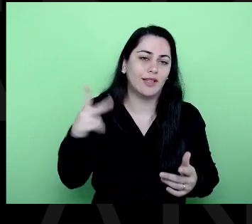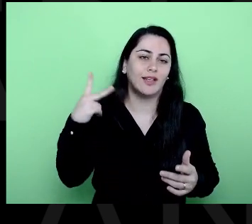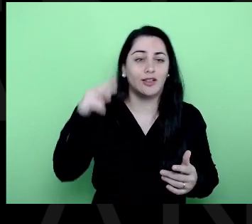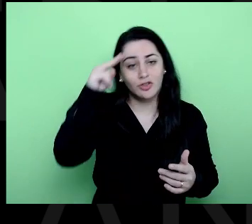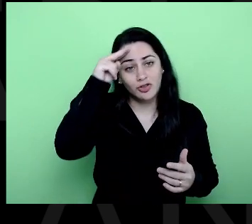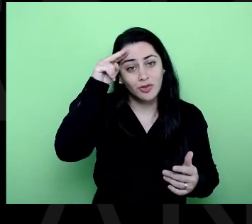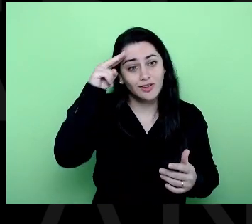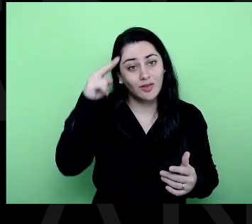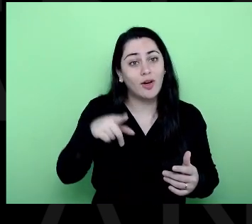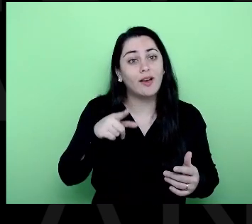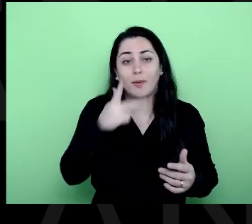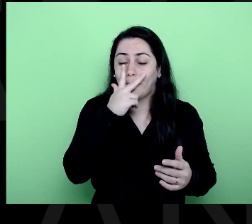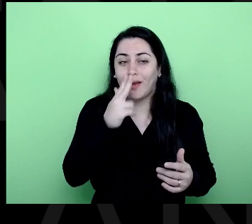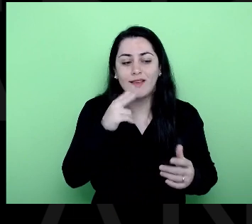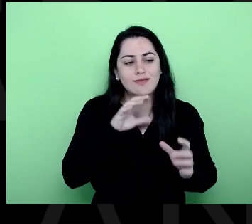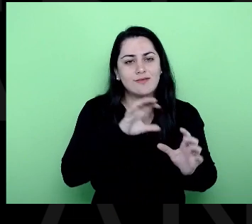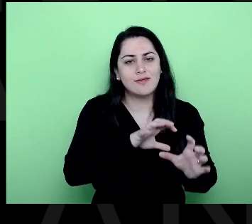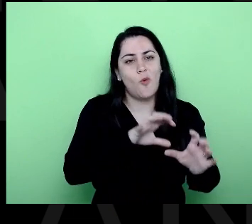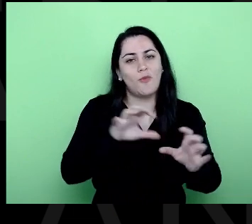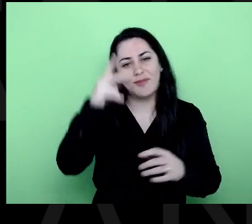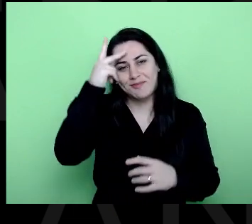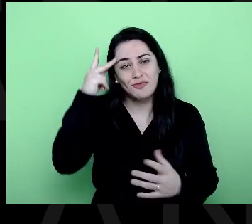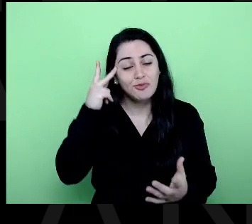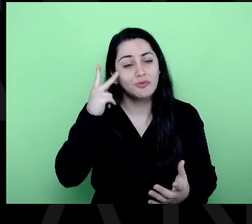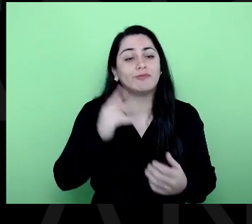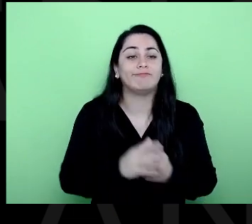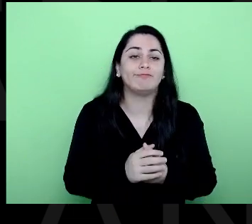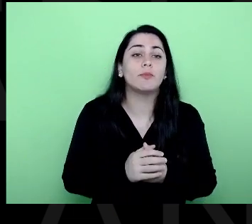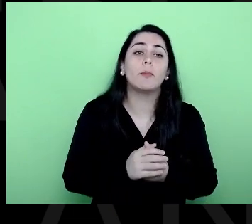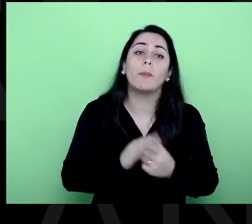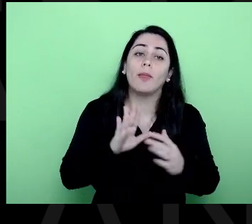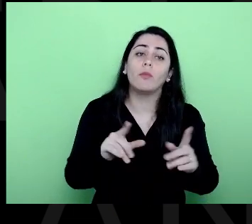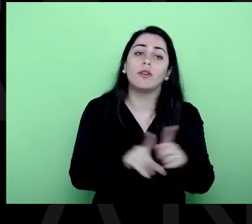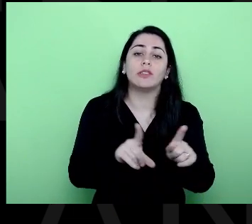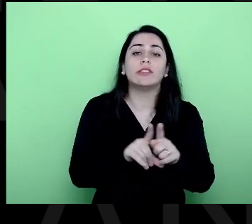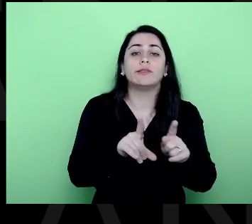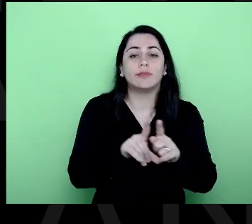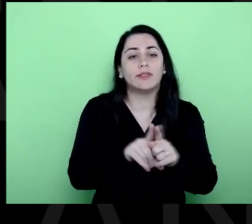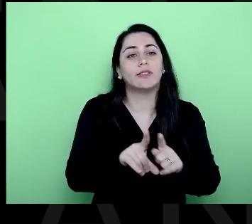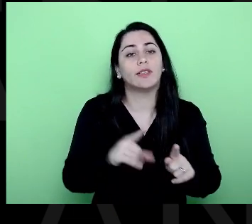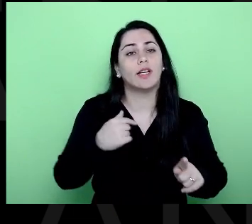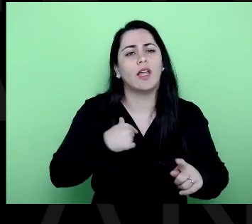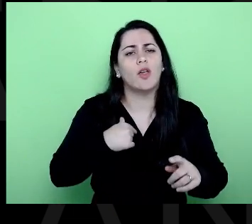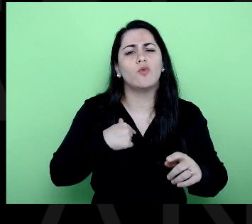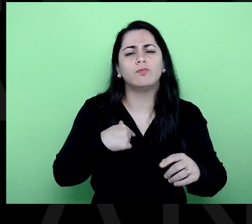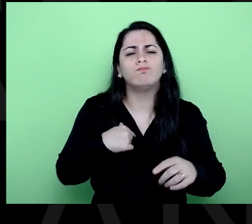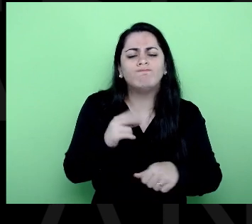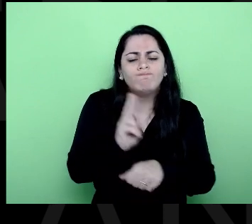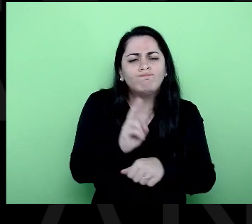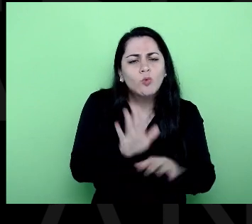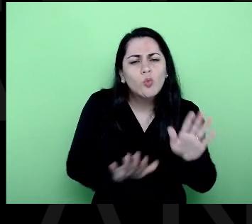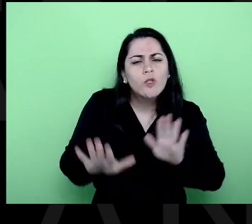que veio ao mundo para incomodar, né? Então, assim, mesmo assim, eu tendo tomado todo o cuidado